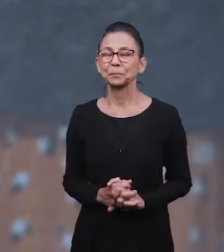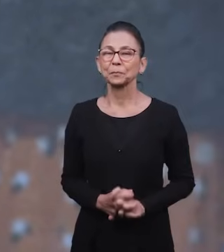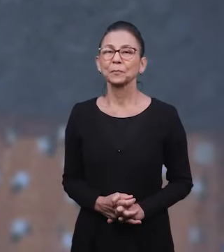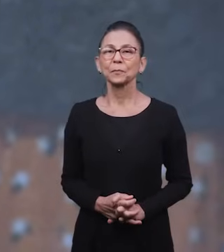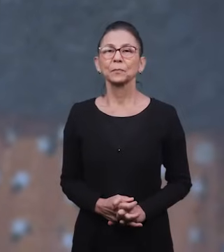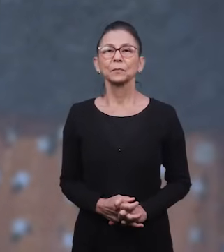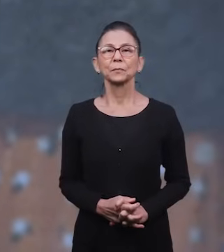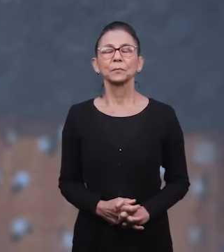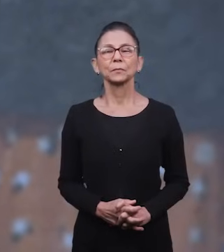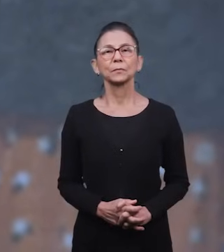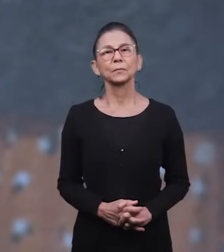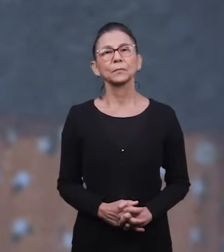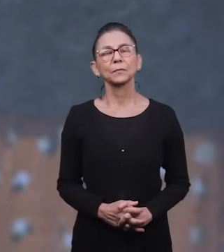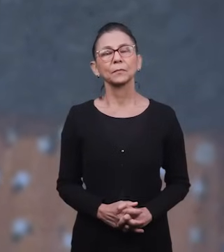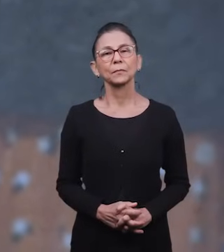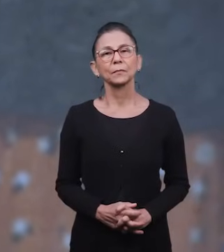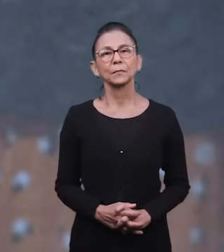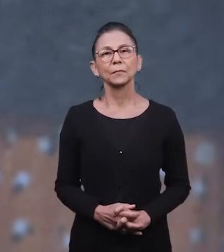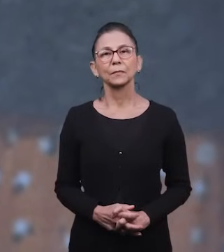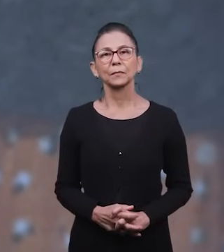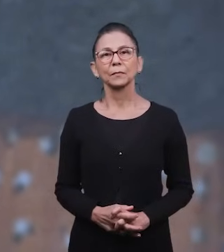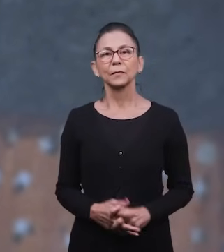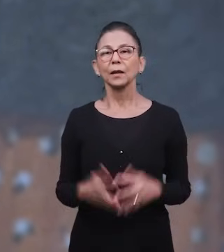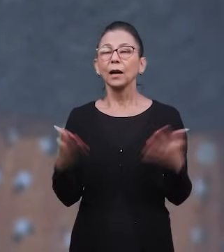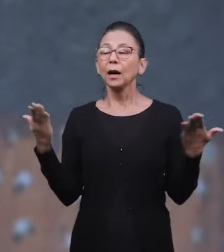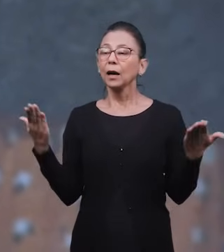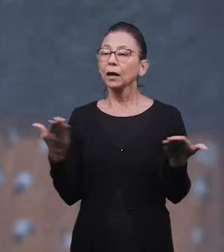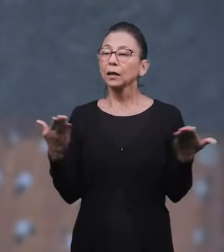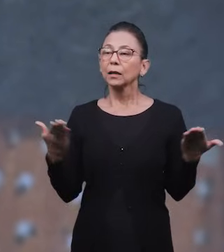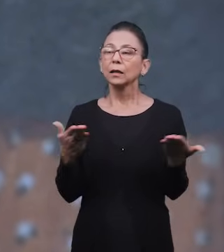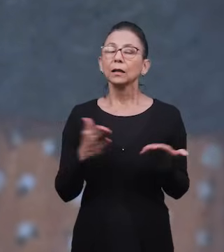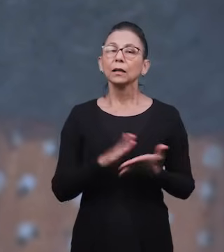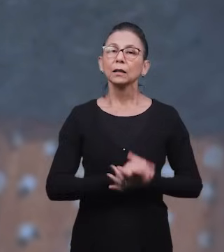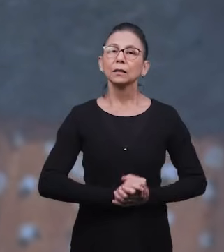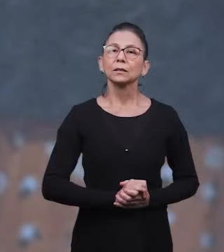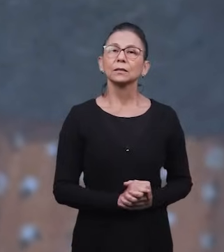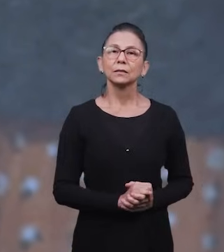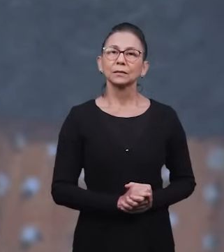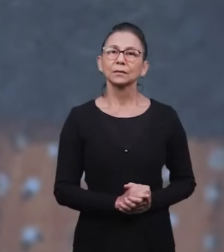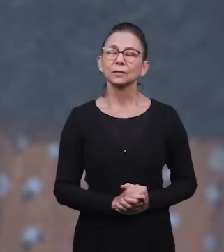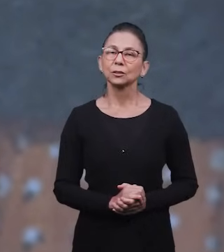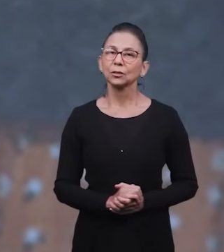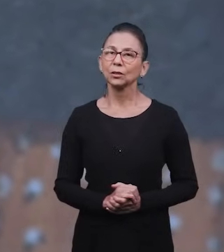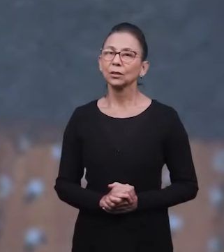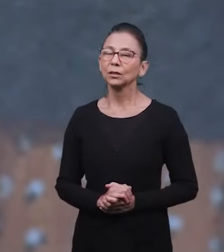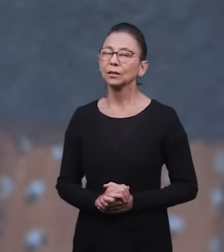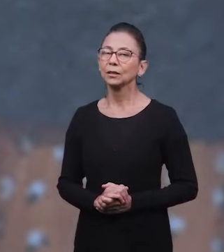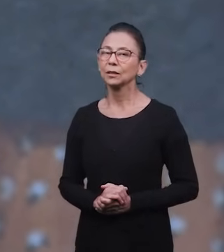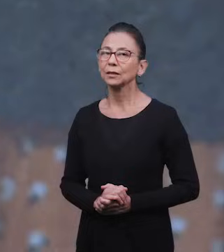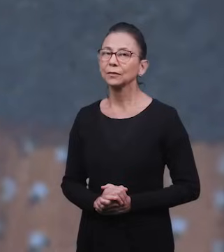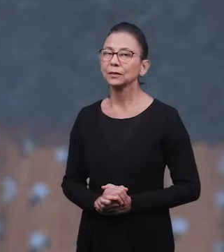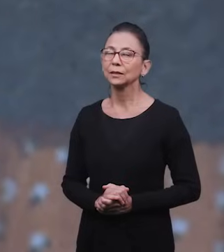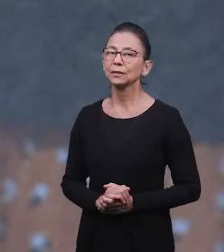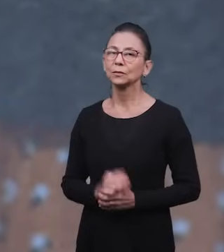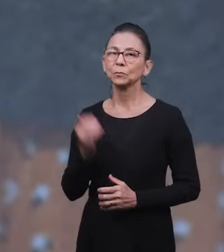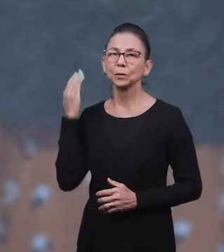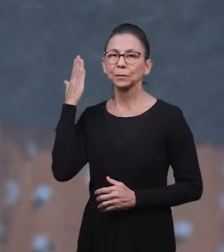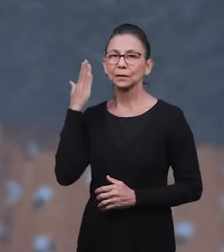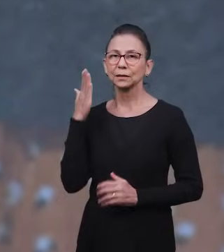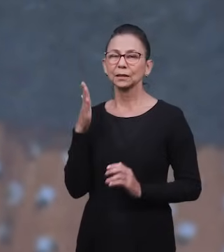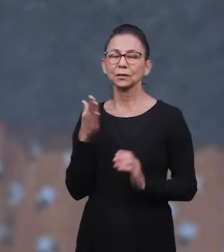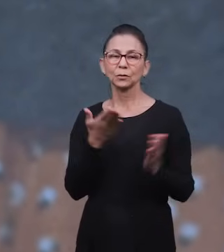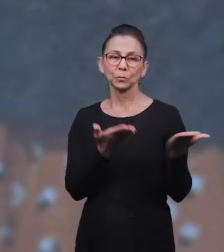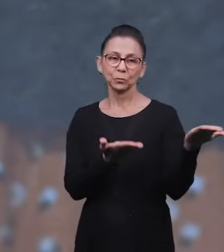mais ainda o nível, nós vamos ter, como a gente sempre tem, uma palavra que é trazida, né, uma mensagem que é trazida